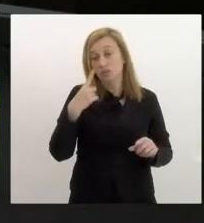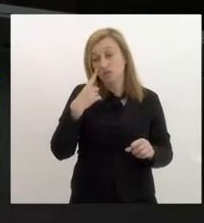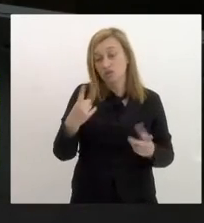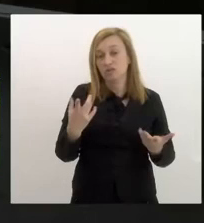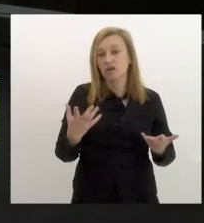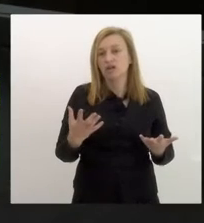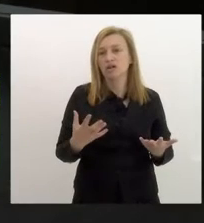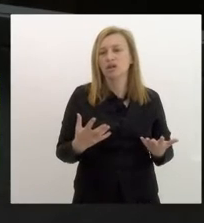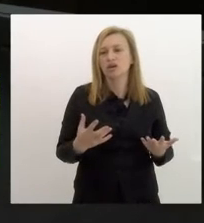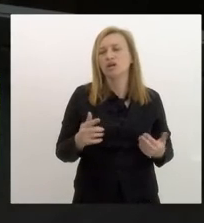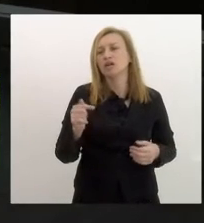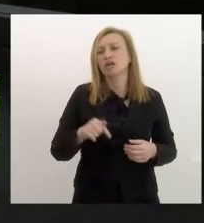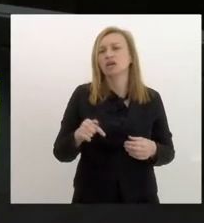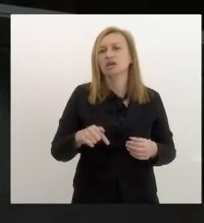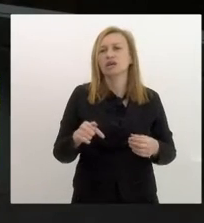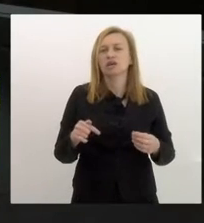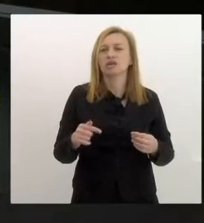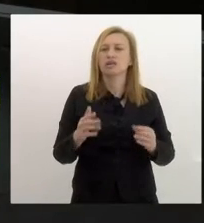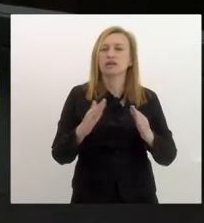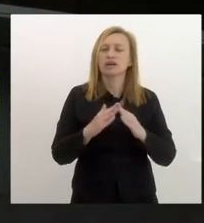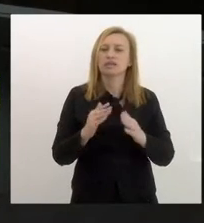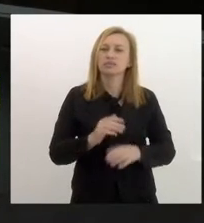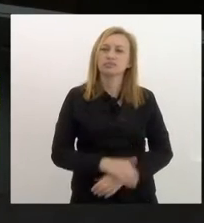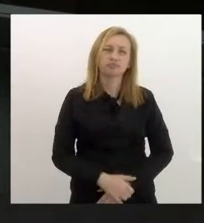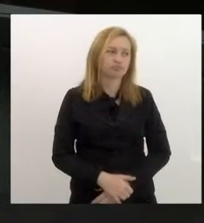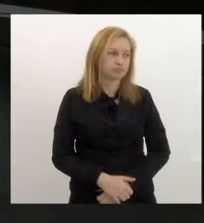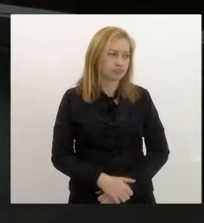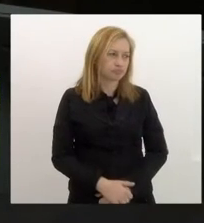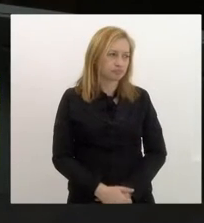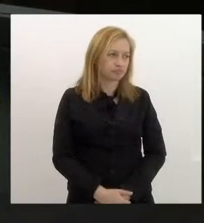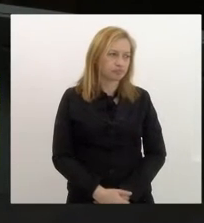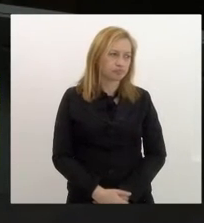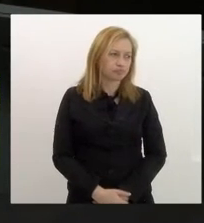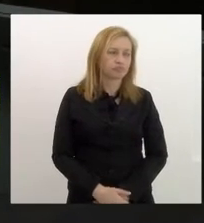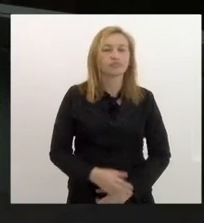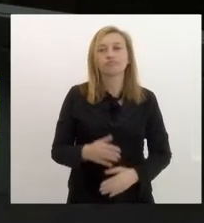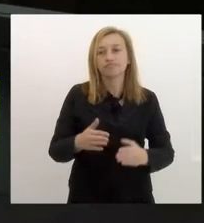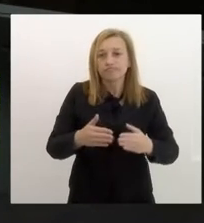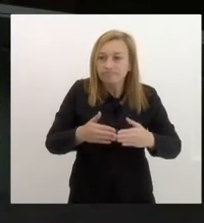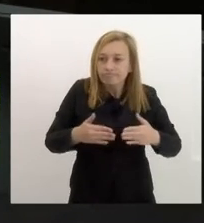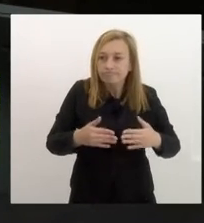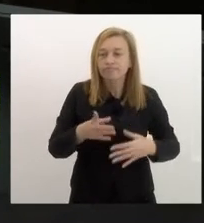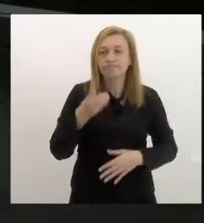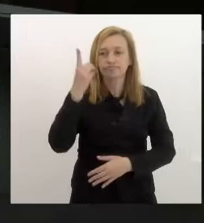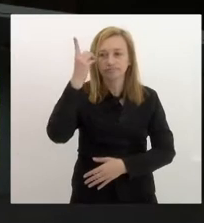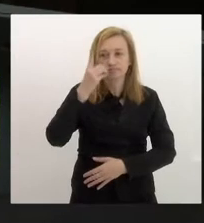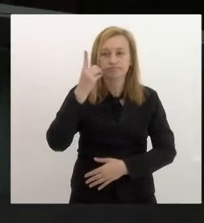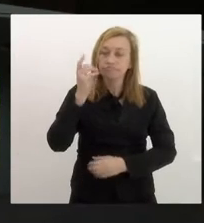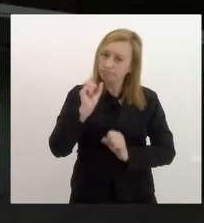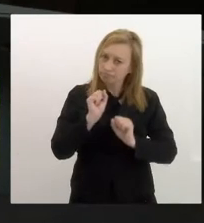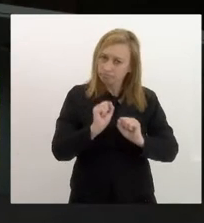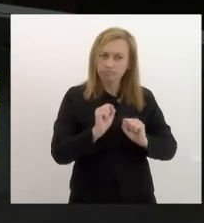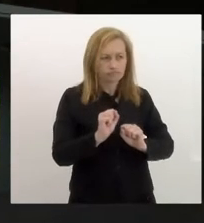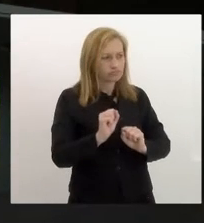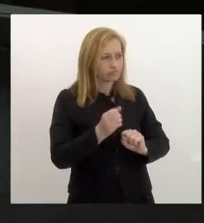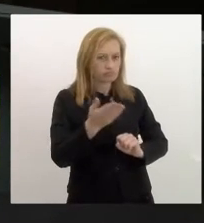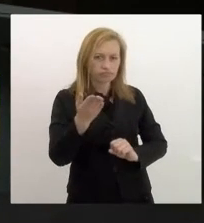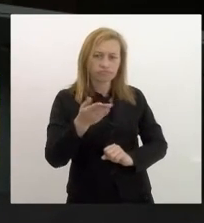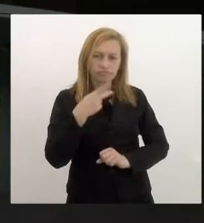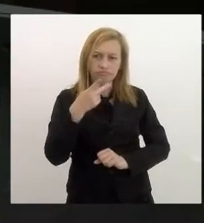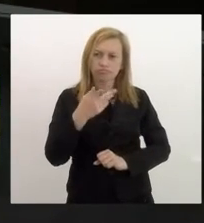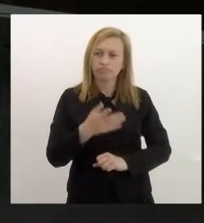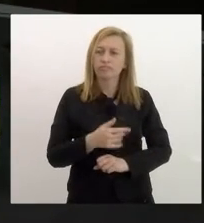submetido aqui a casa eu se me o Deputado Luiz por não eu